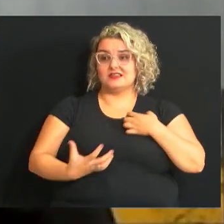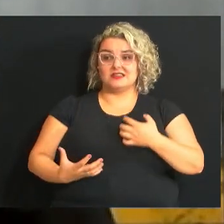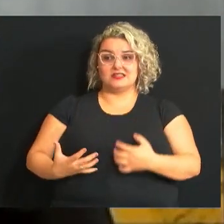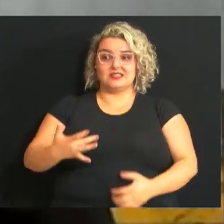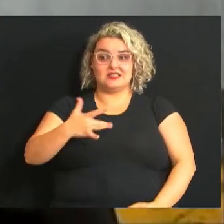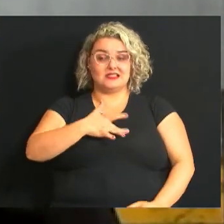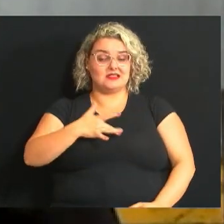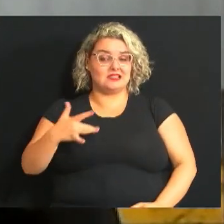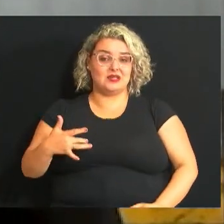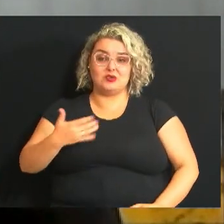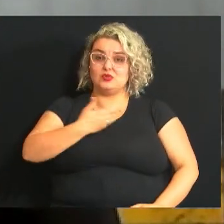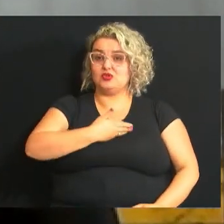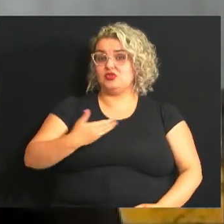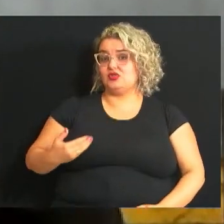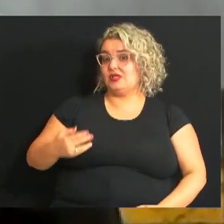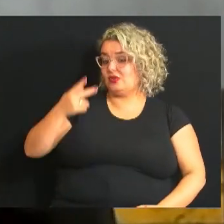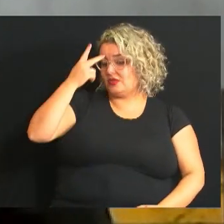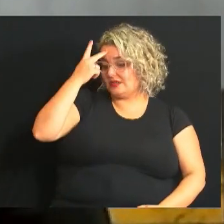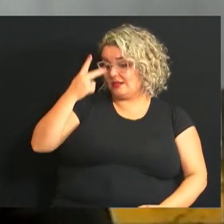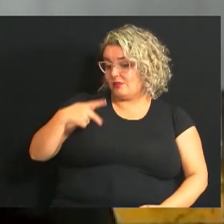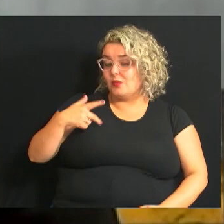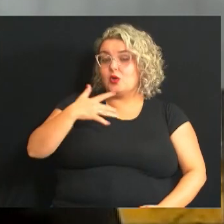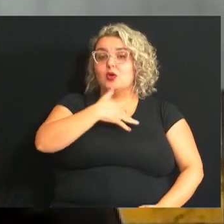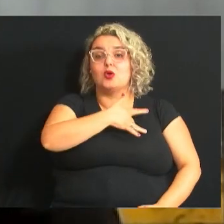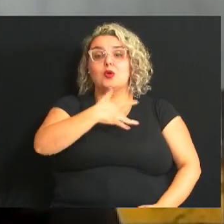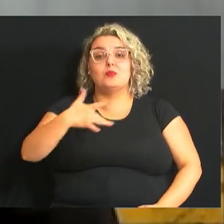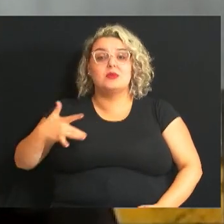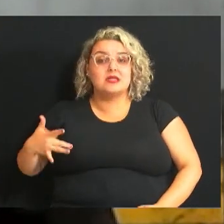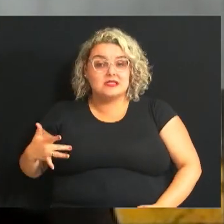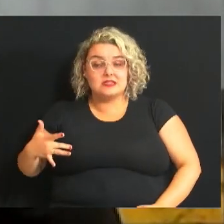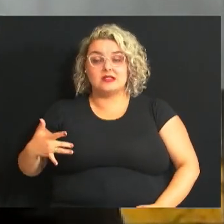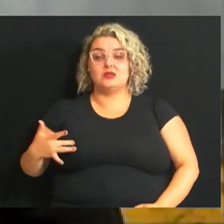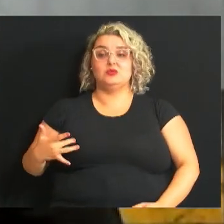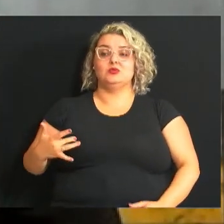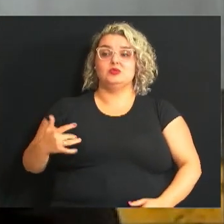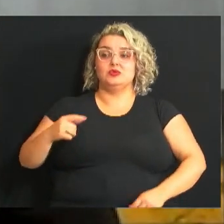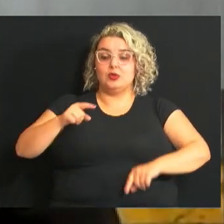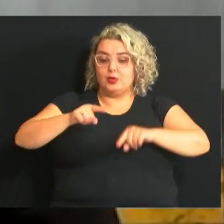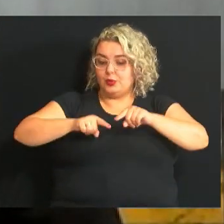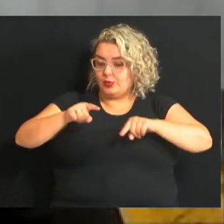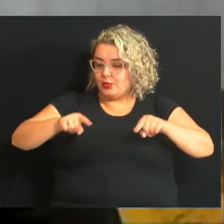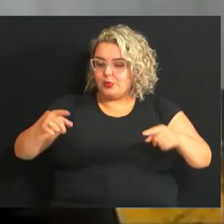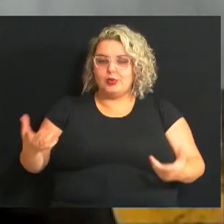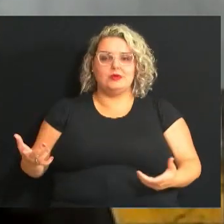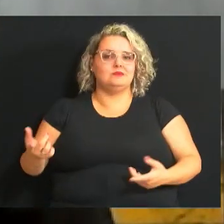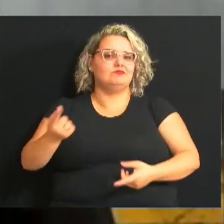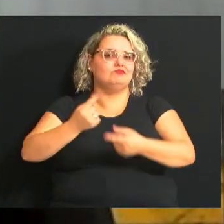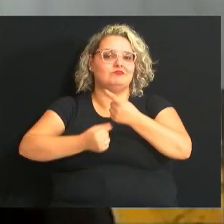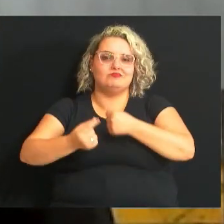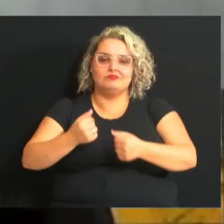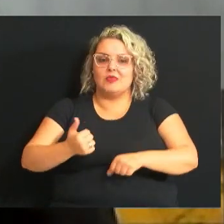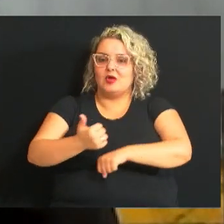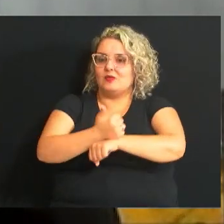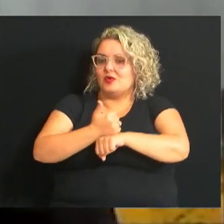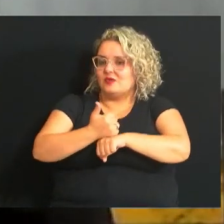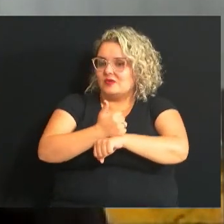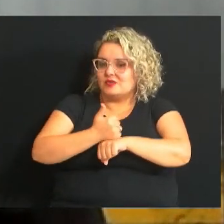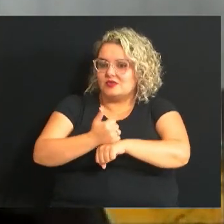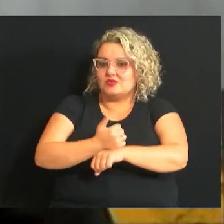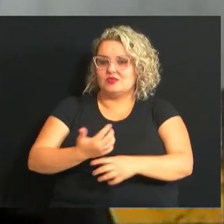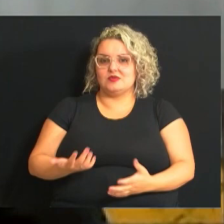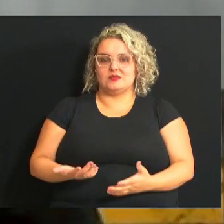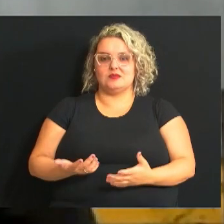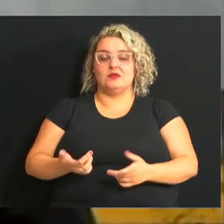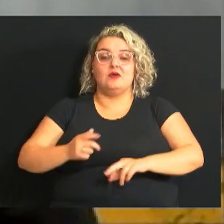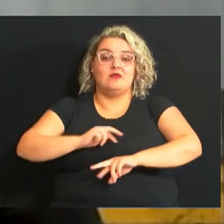nossa saúde, da estabilidade financeira, profissional, muitos sonhos,